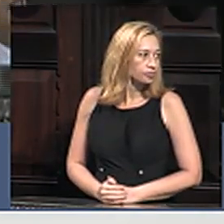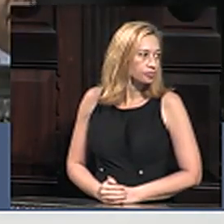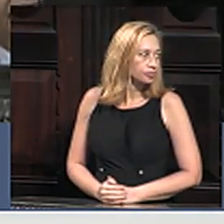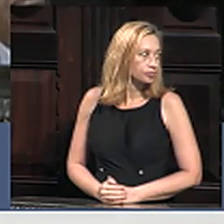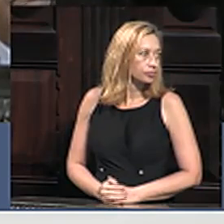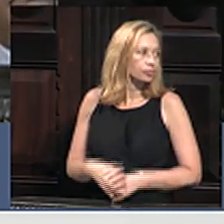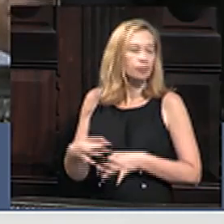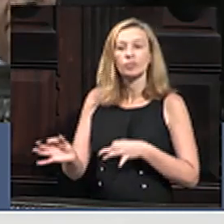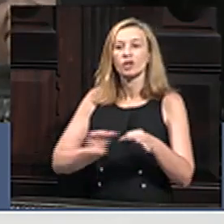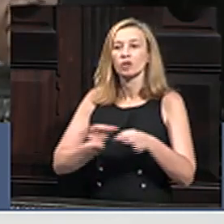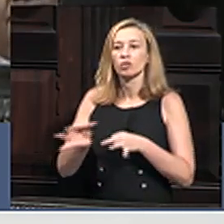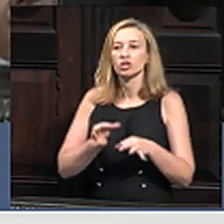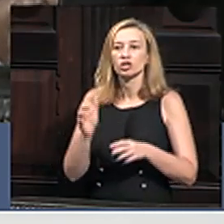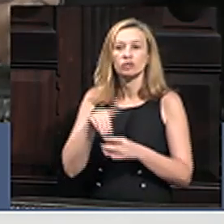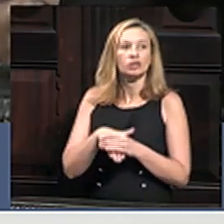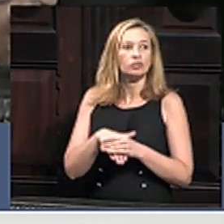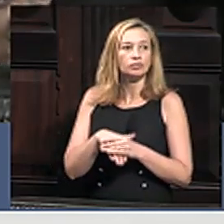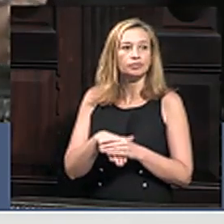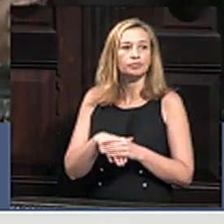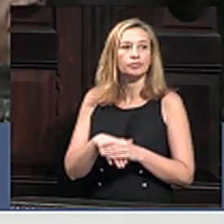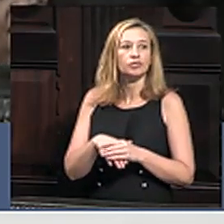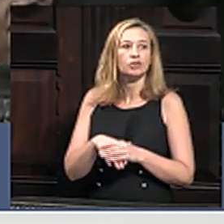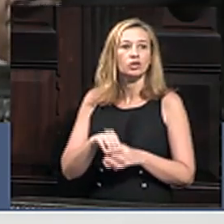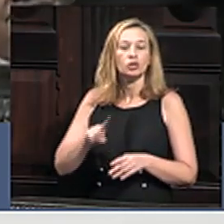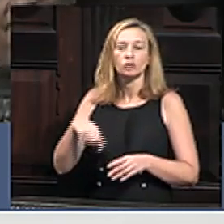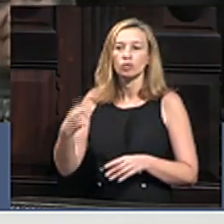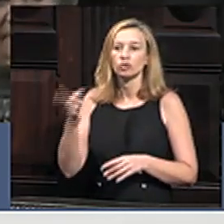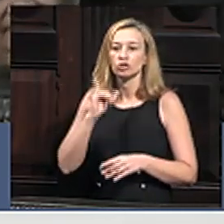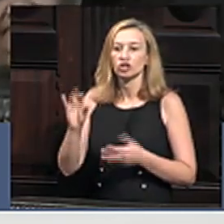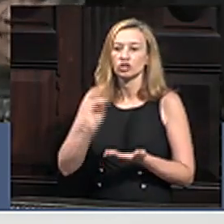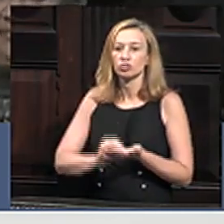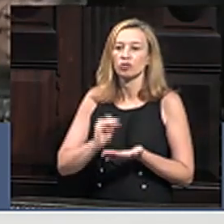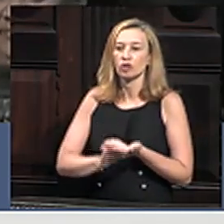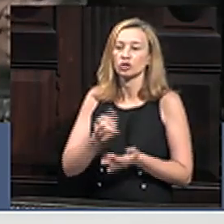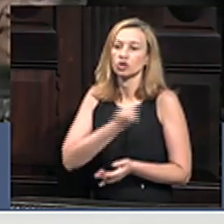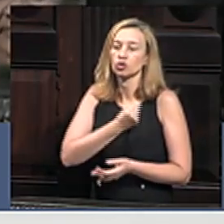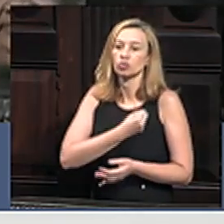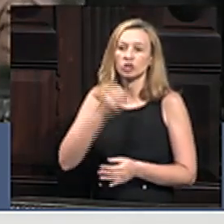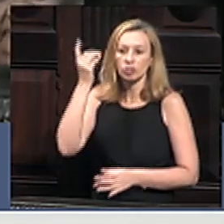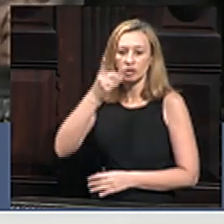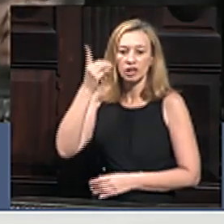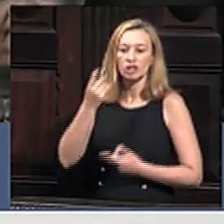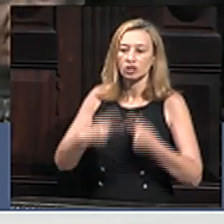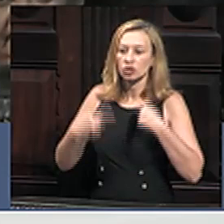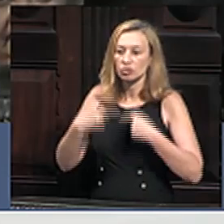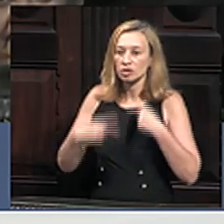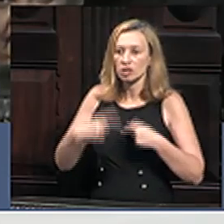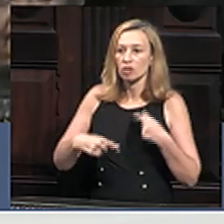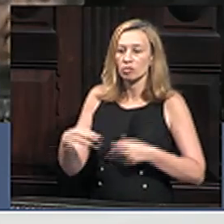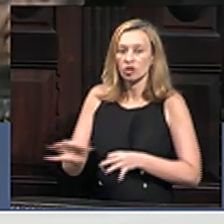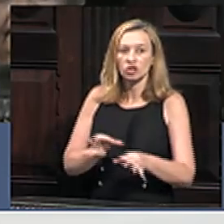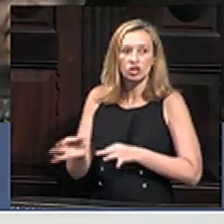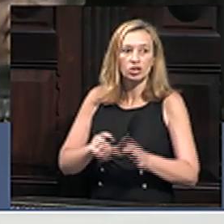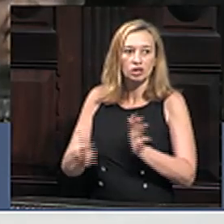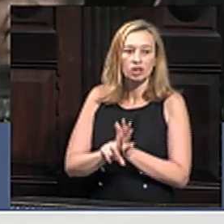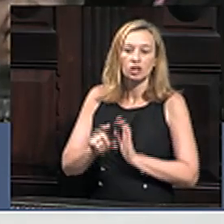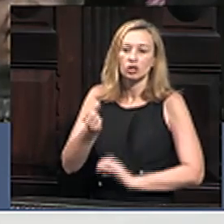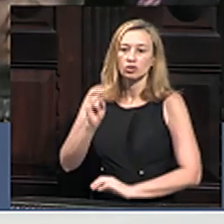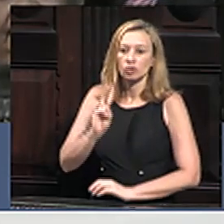O projeto está em votação, fica adiada a votação por falta de quórum. Em discussão, projeto de lei